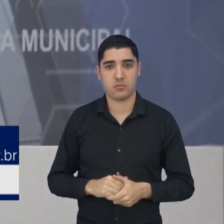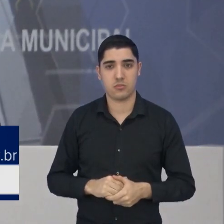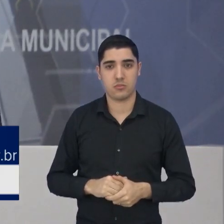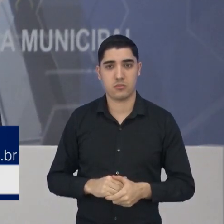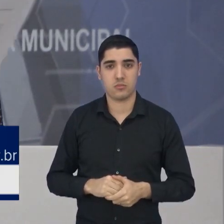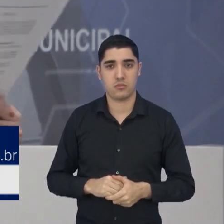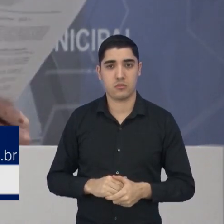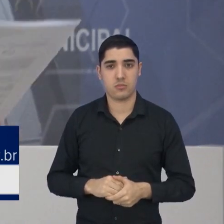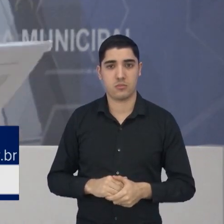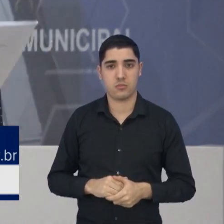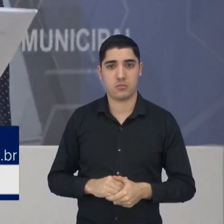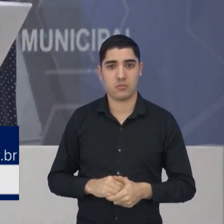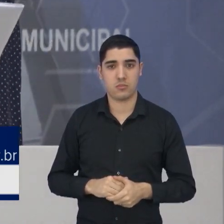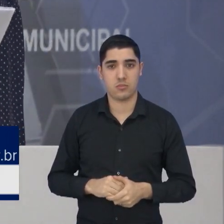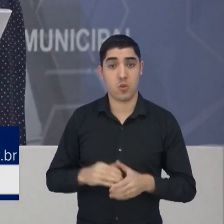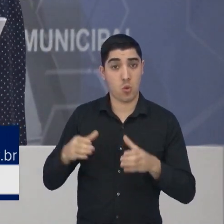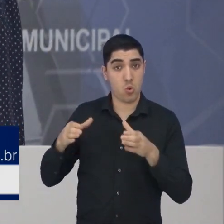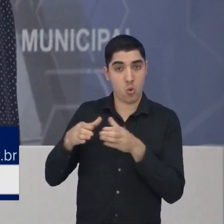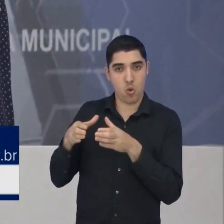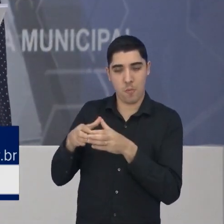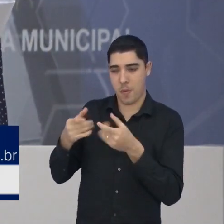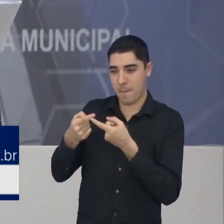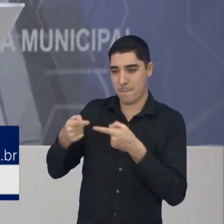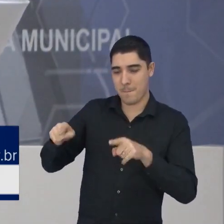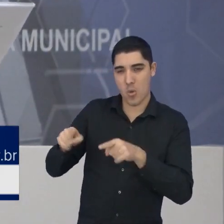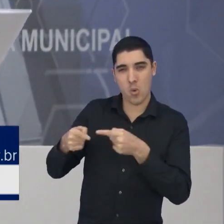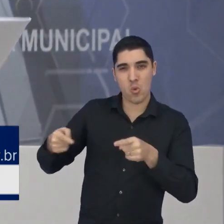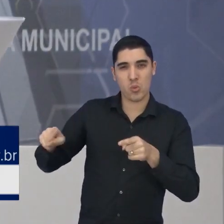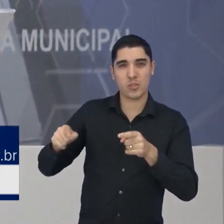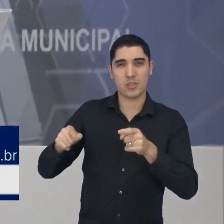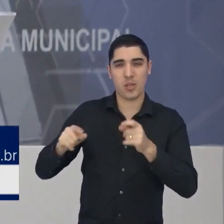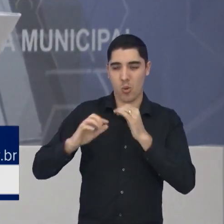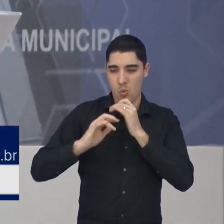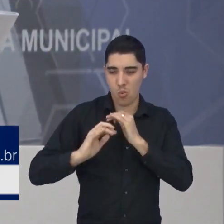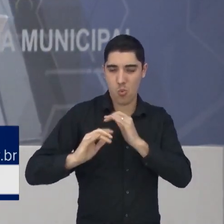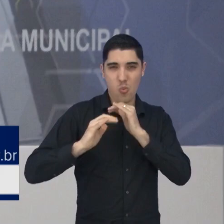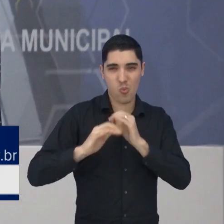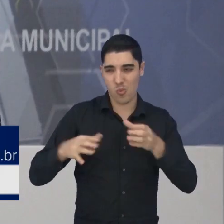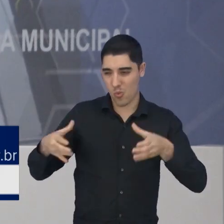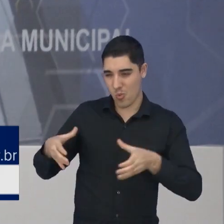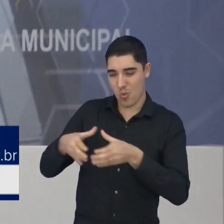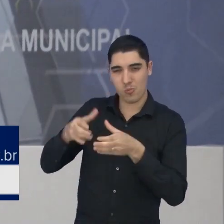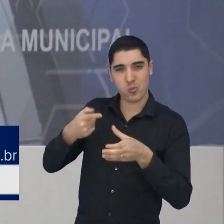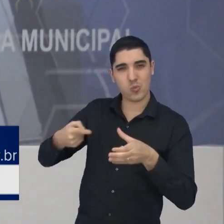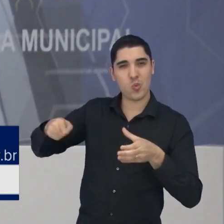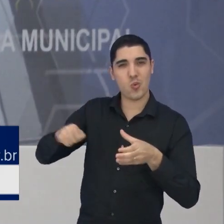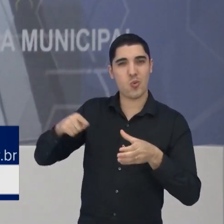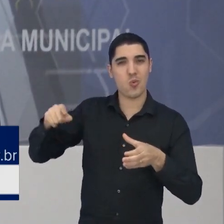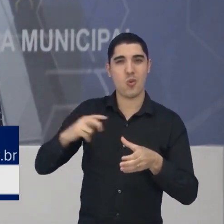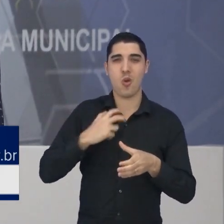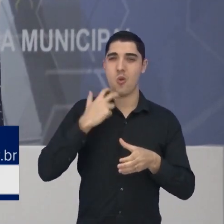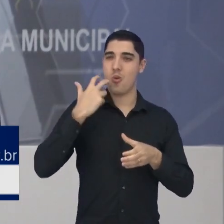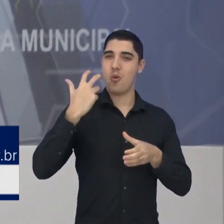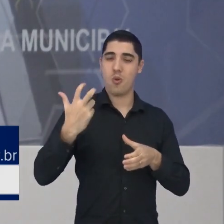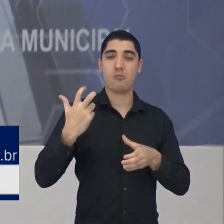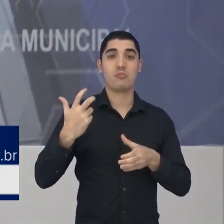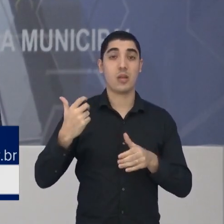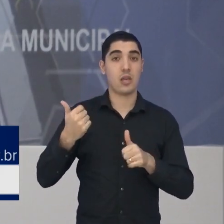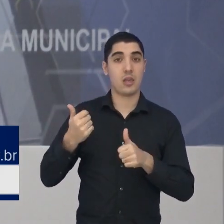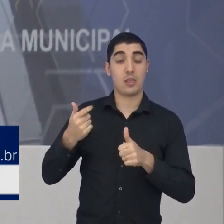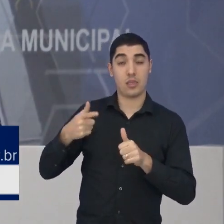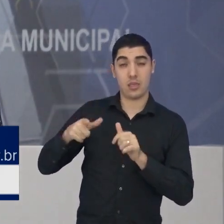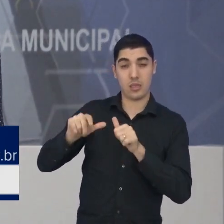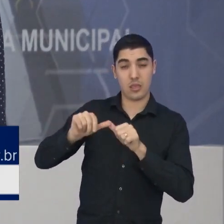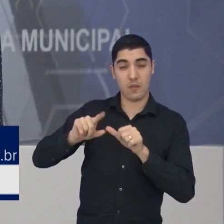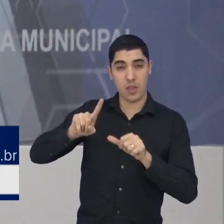O fim da Orquestra Sinfônica, né, que foi aí também da Fundação Cultural, junto com o prefeito anterior,